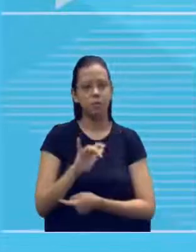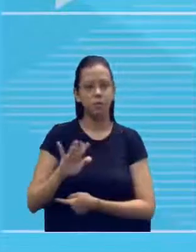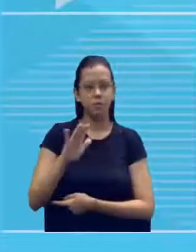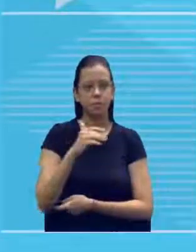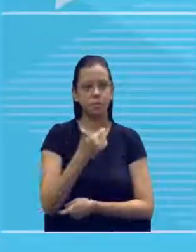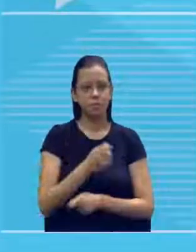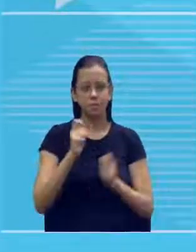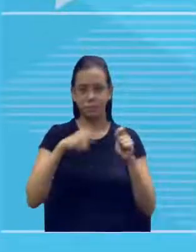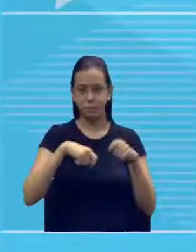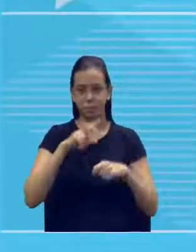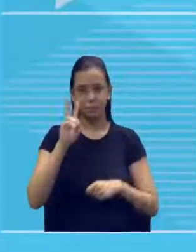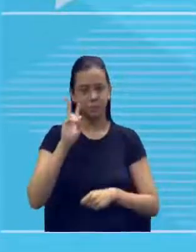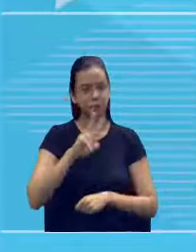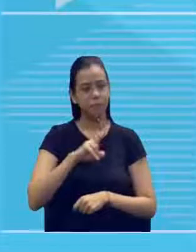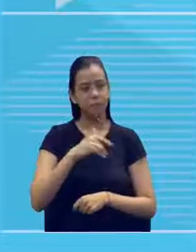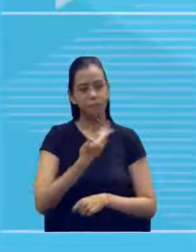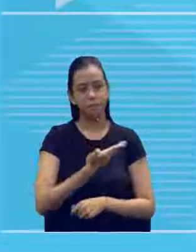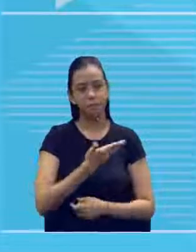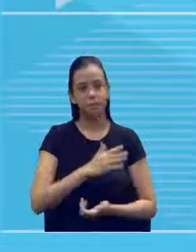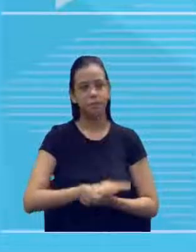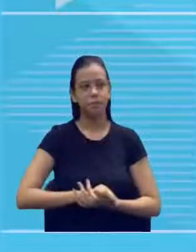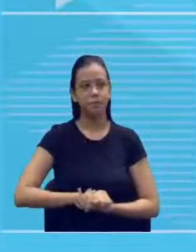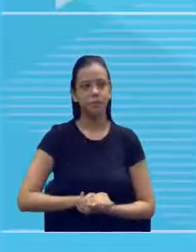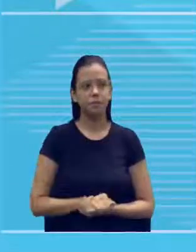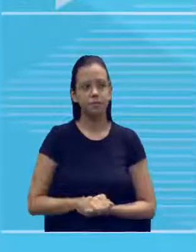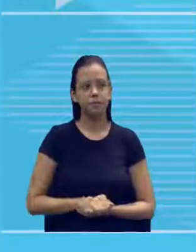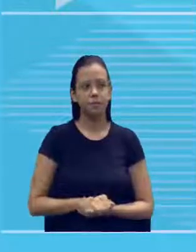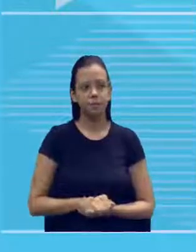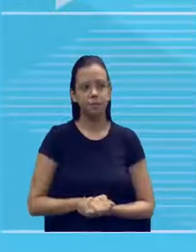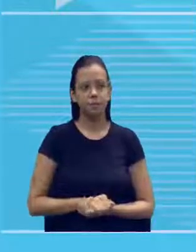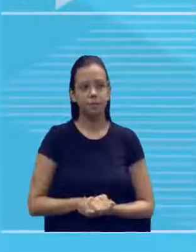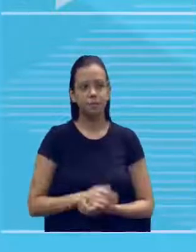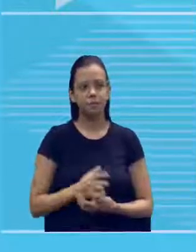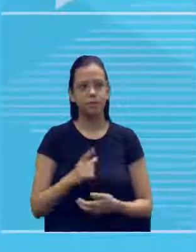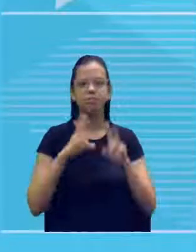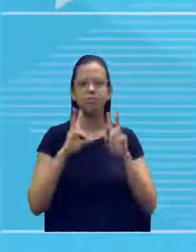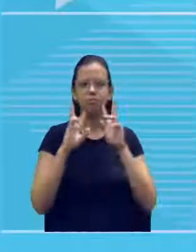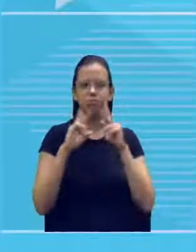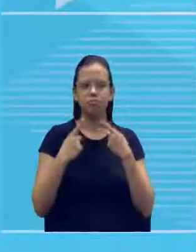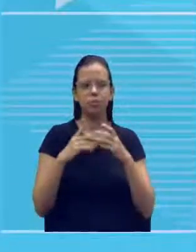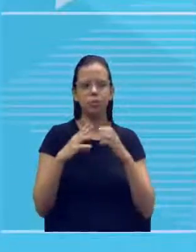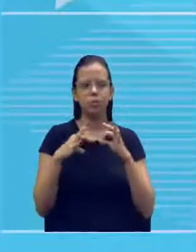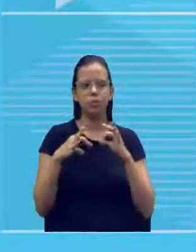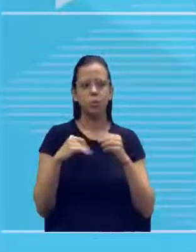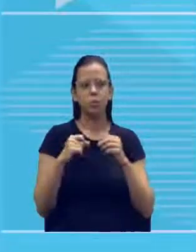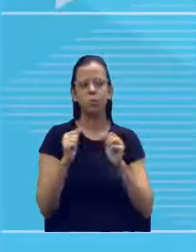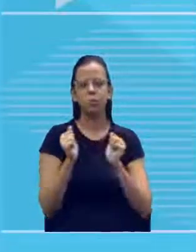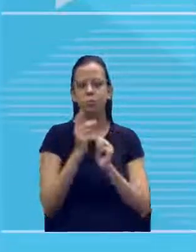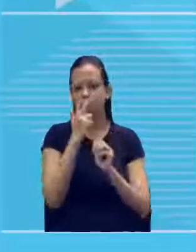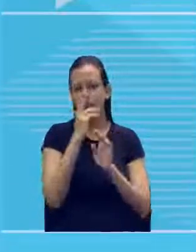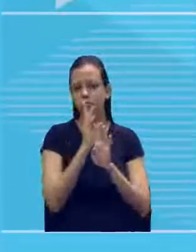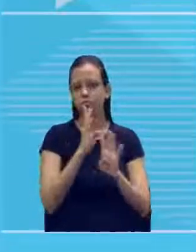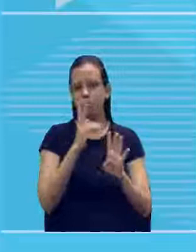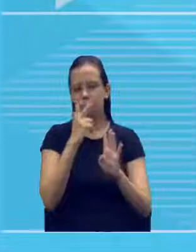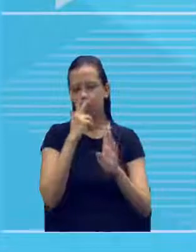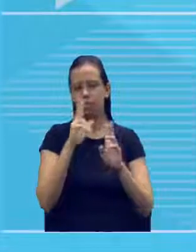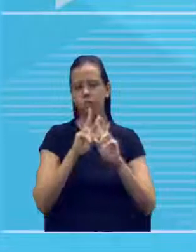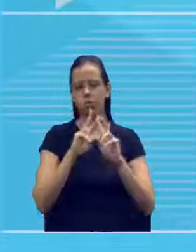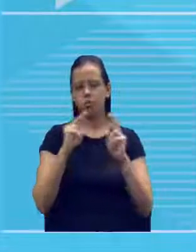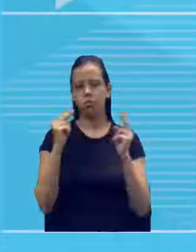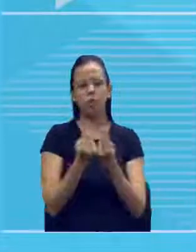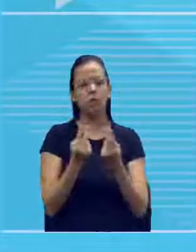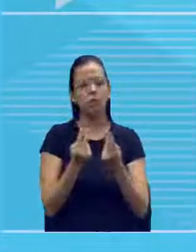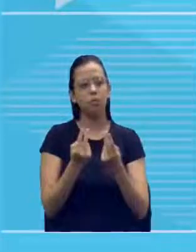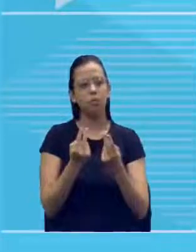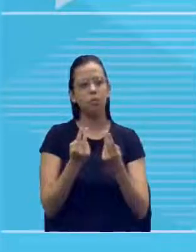figura, vocês conseguem ver? Os homens aí todos de mãos dadas, né? Parece uma dança de roda,